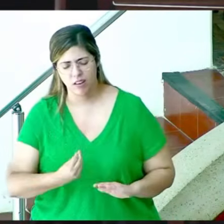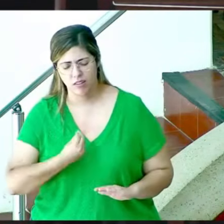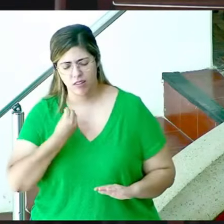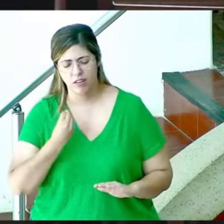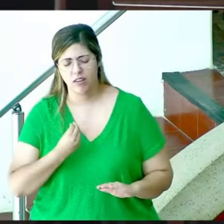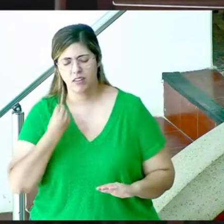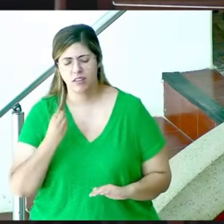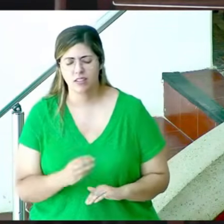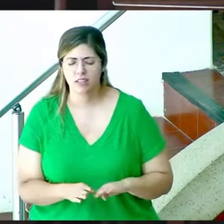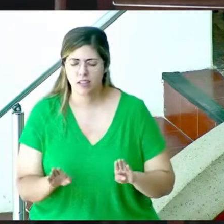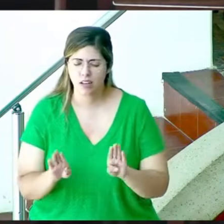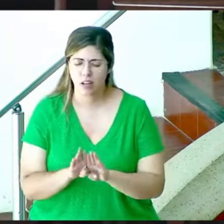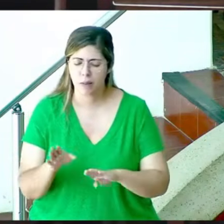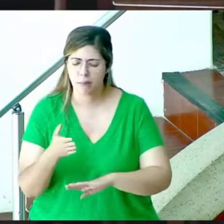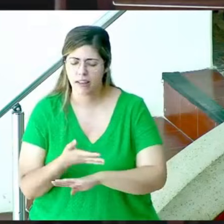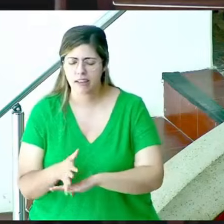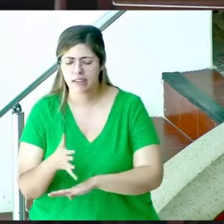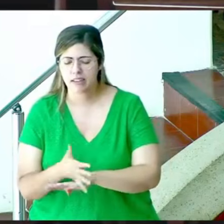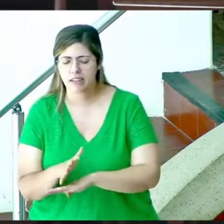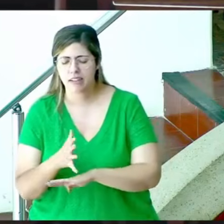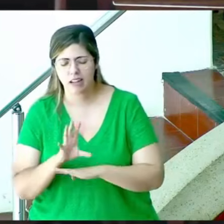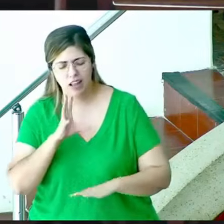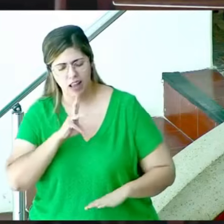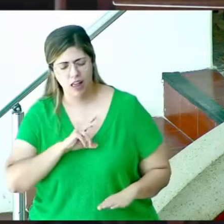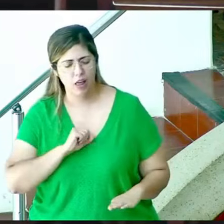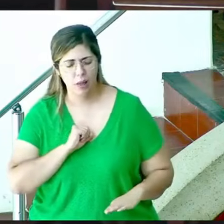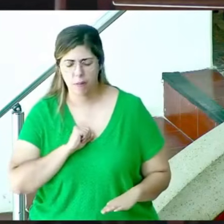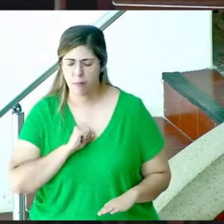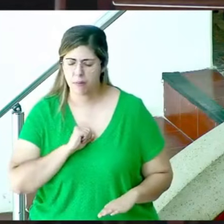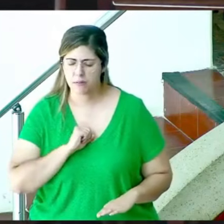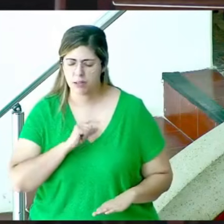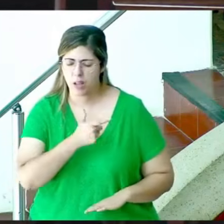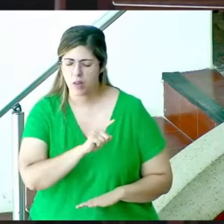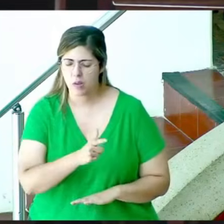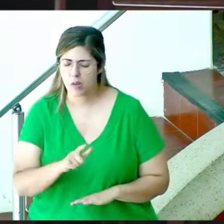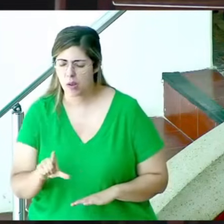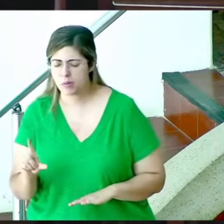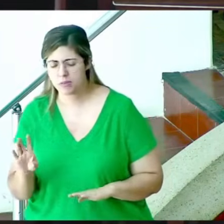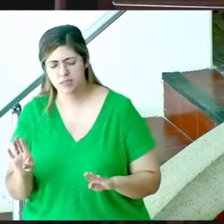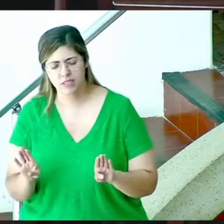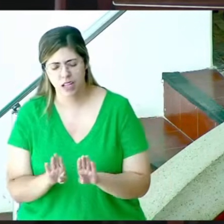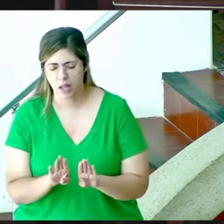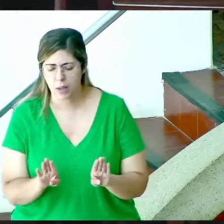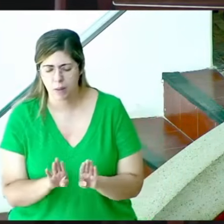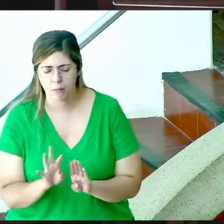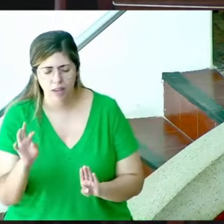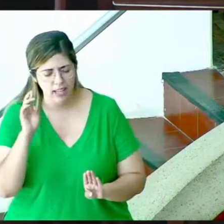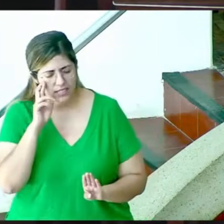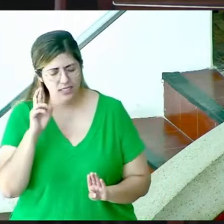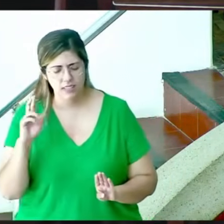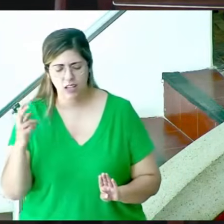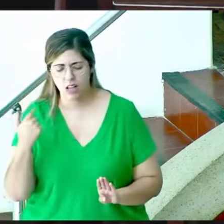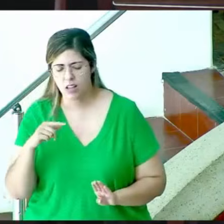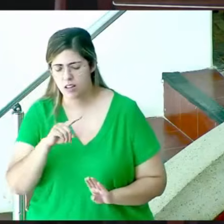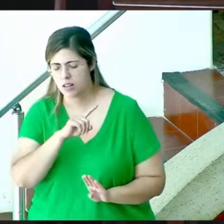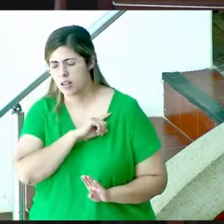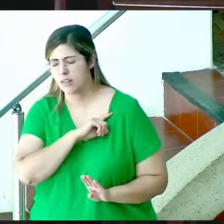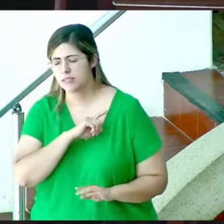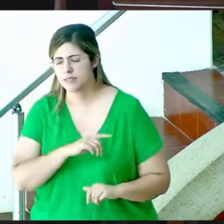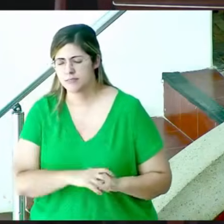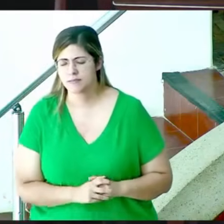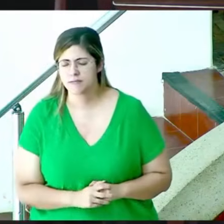um exercício de amor abnegado. Dá-nos, Senhor, a condição de sermos aqueles